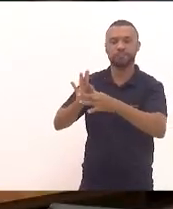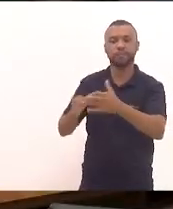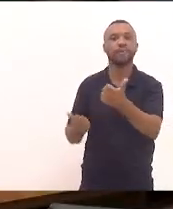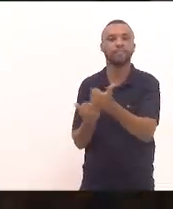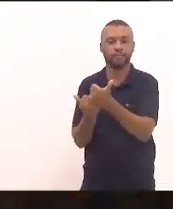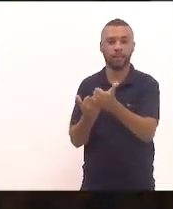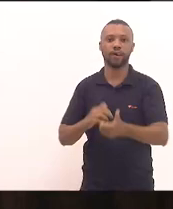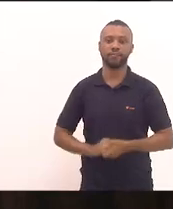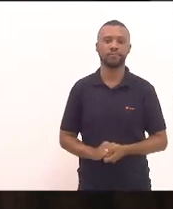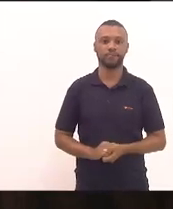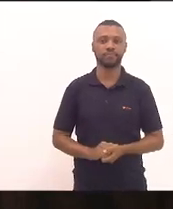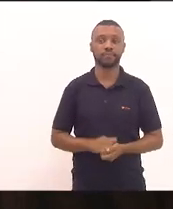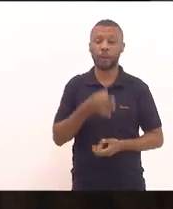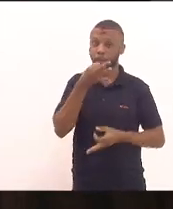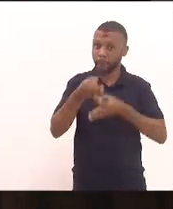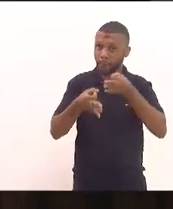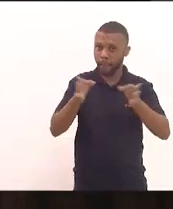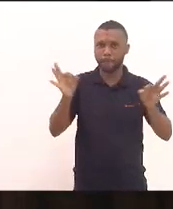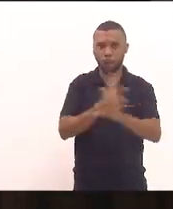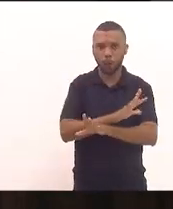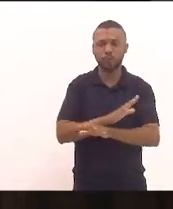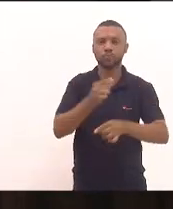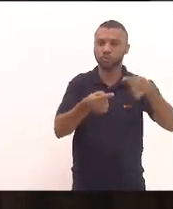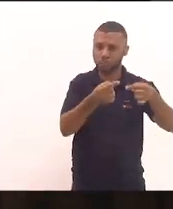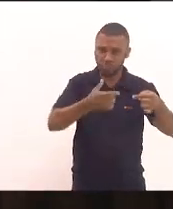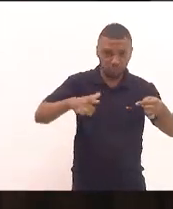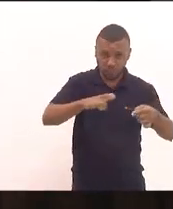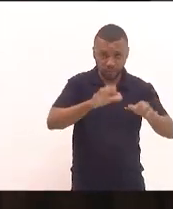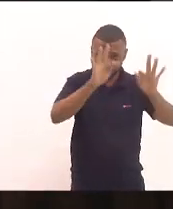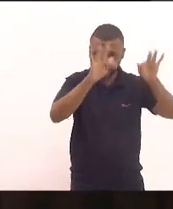Com os pareceres emitidos em discussão, não havendo